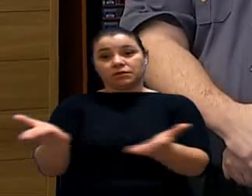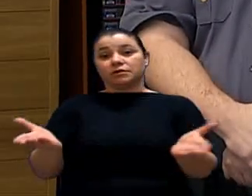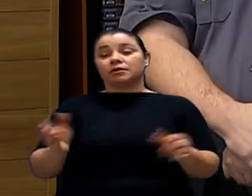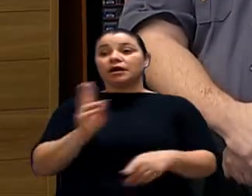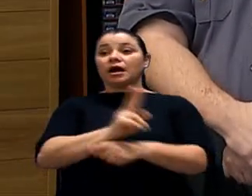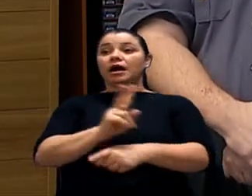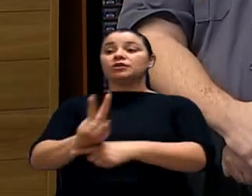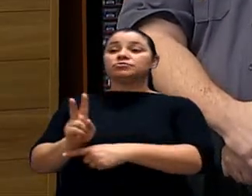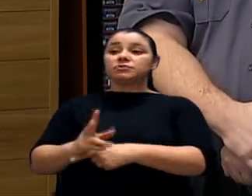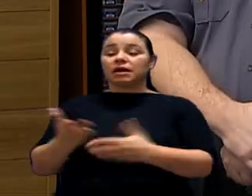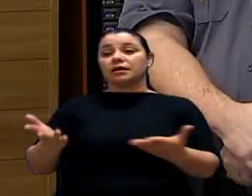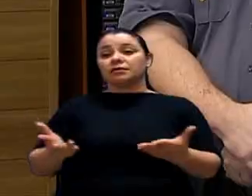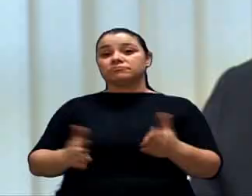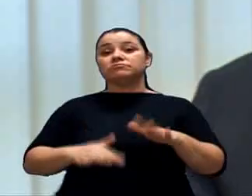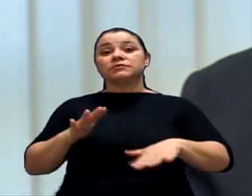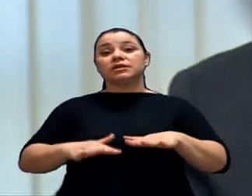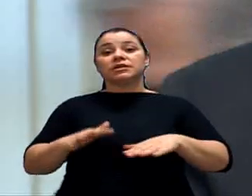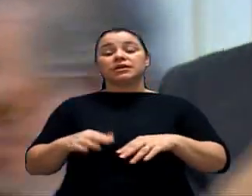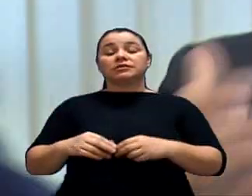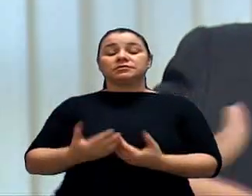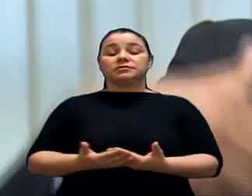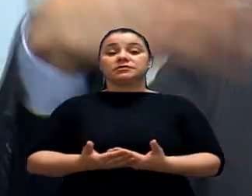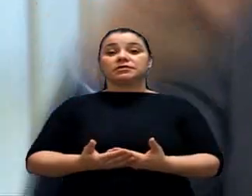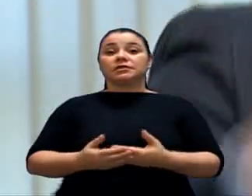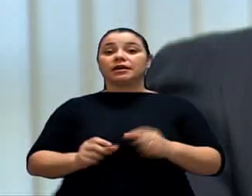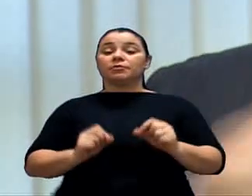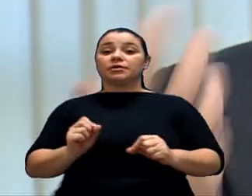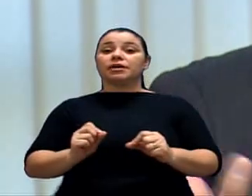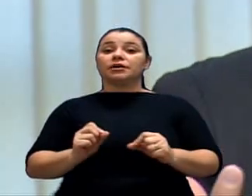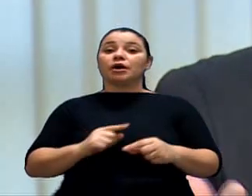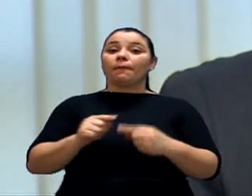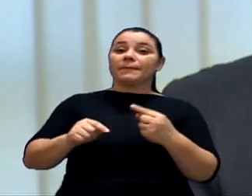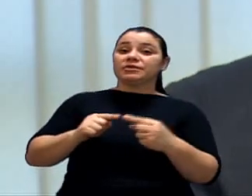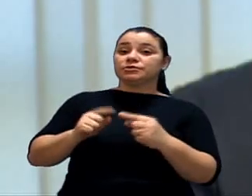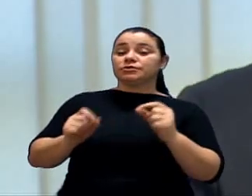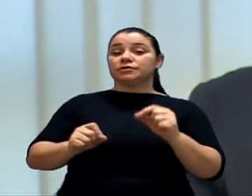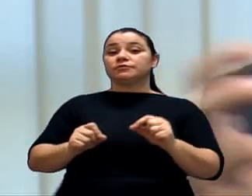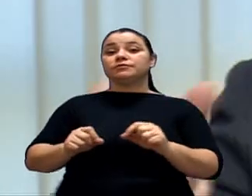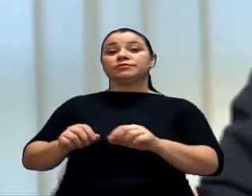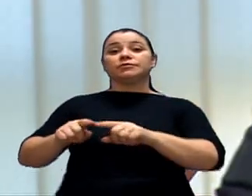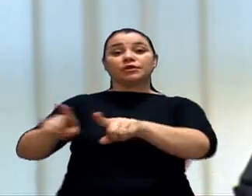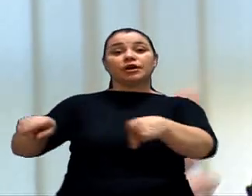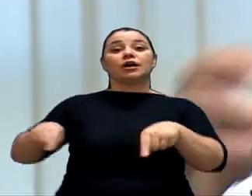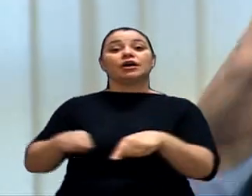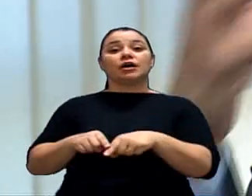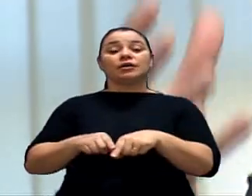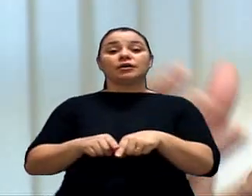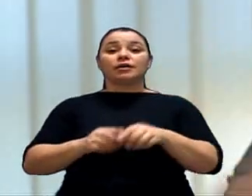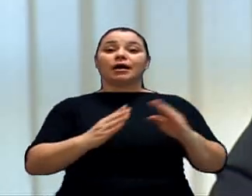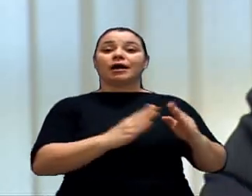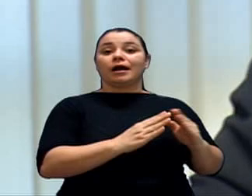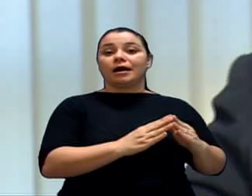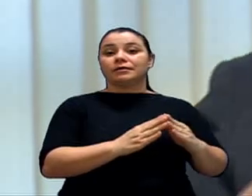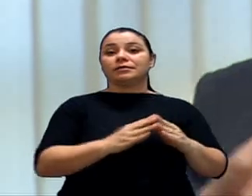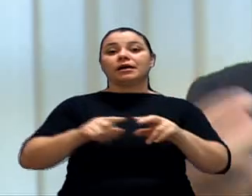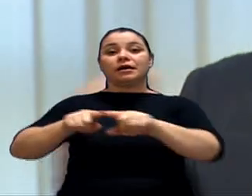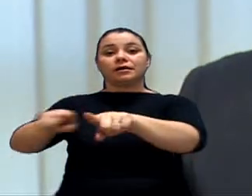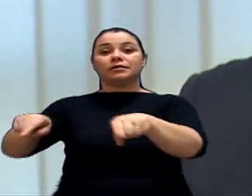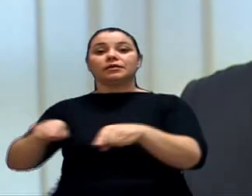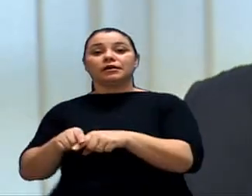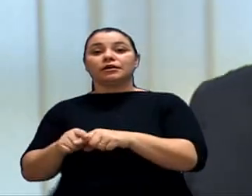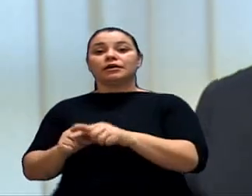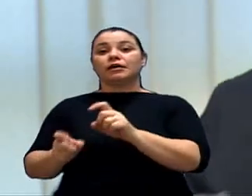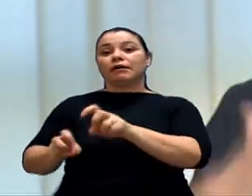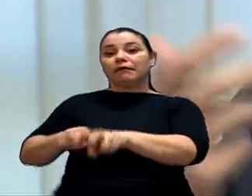as patrulhas que são feitas dentro da questão urbana. A área urbana é diferente. A área rural, a visibilidade é